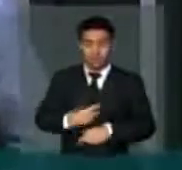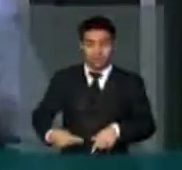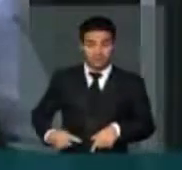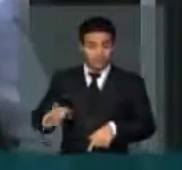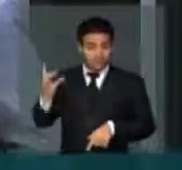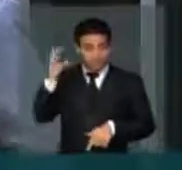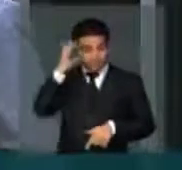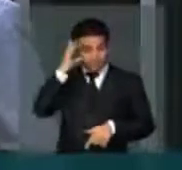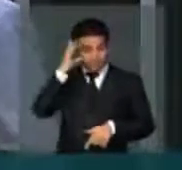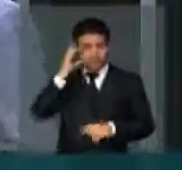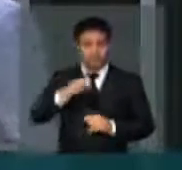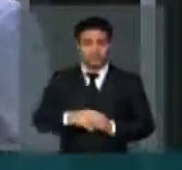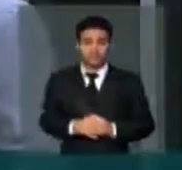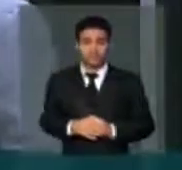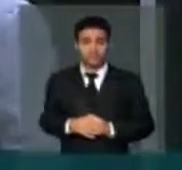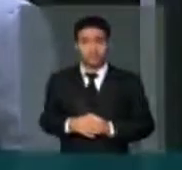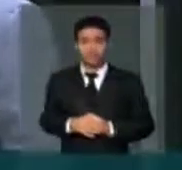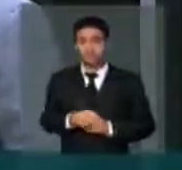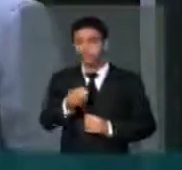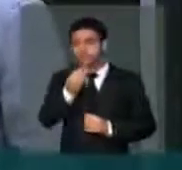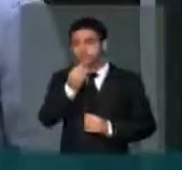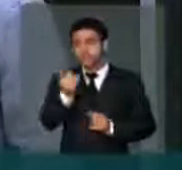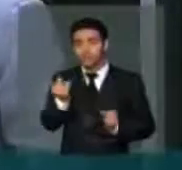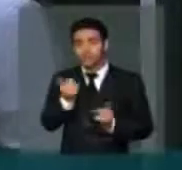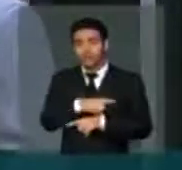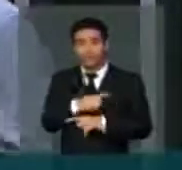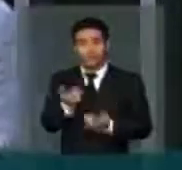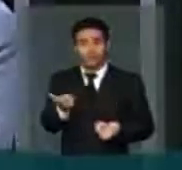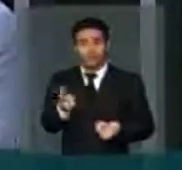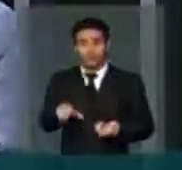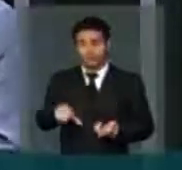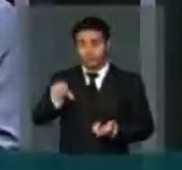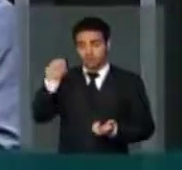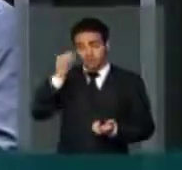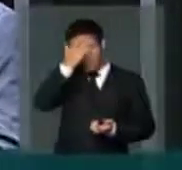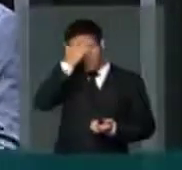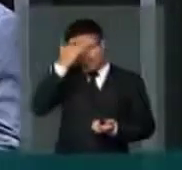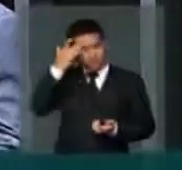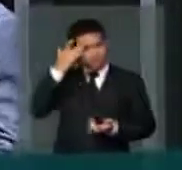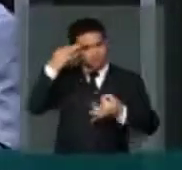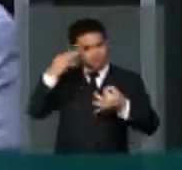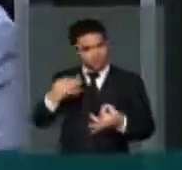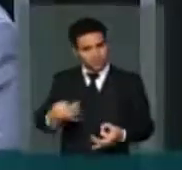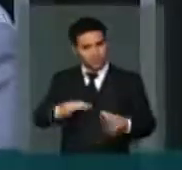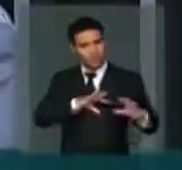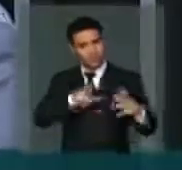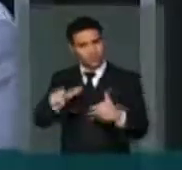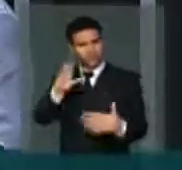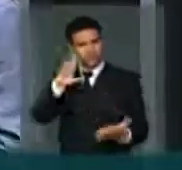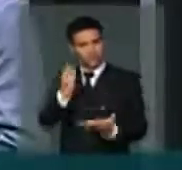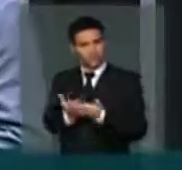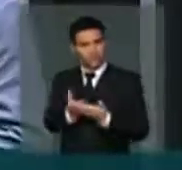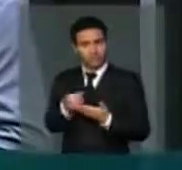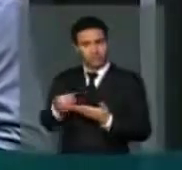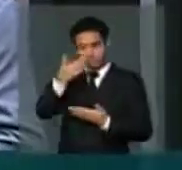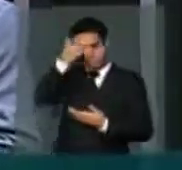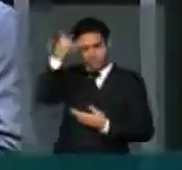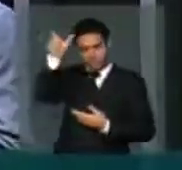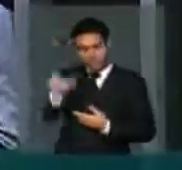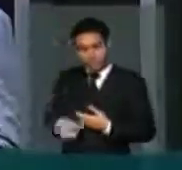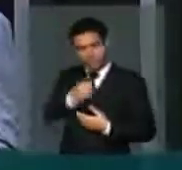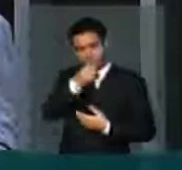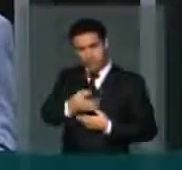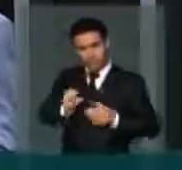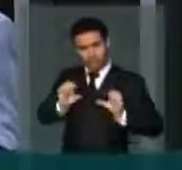Rousseff, ao invés de escolher alguém de credibilidade, alguém que tivesse um